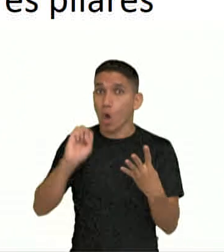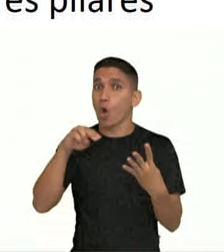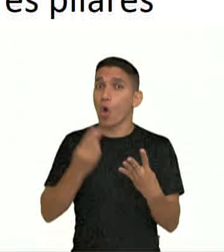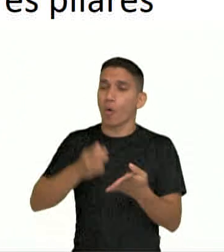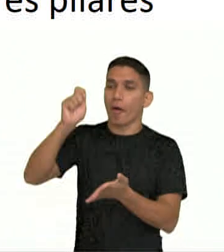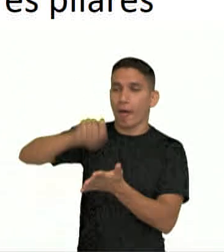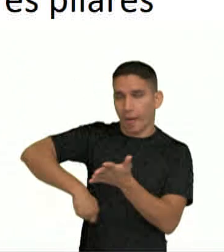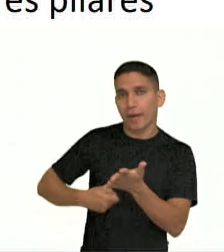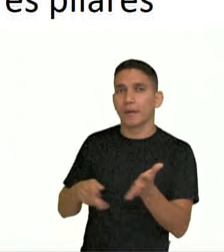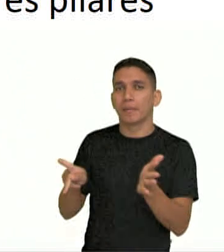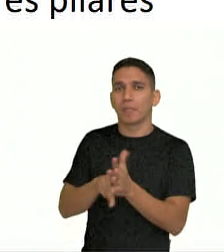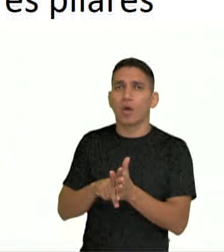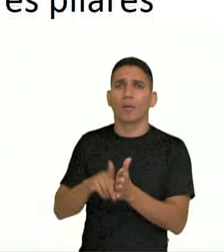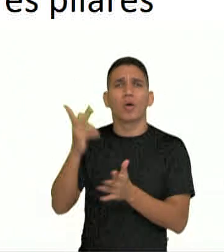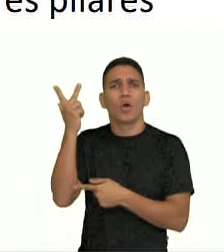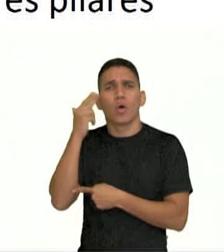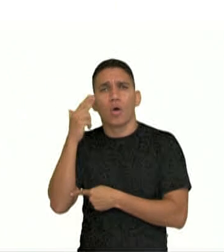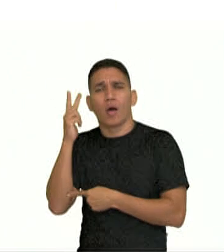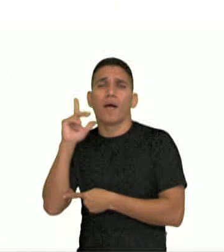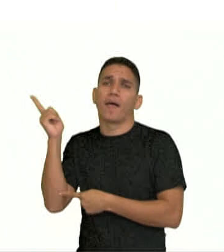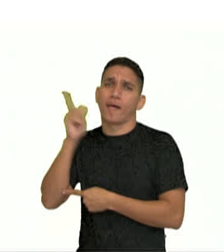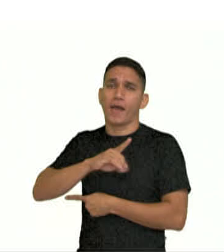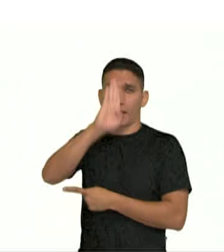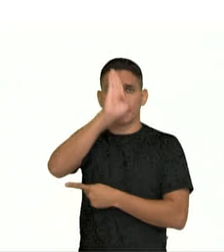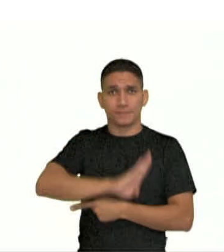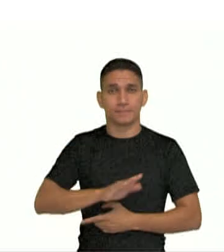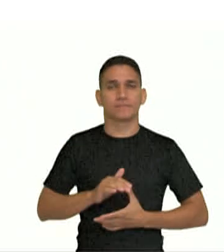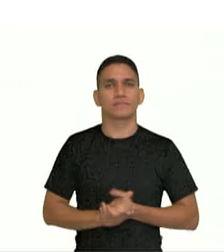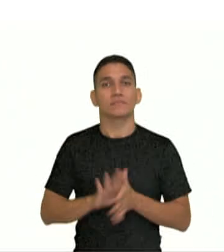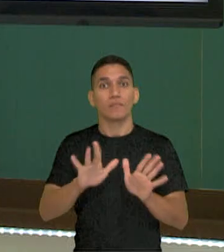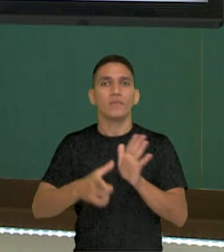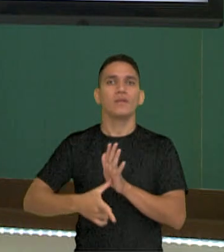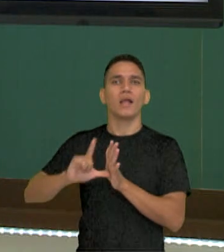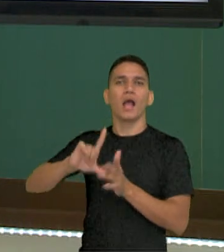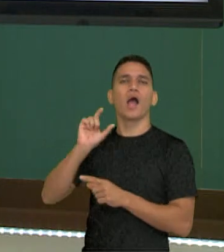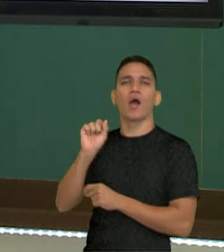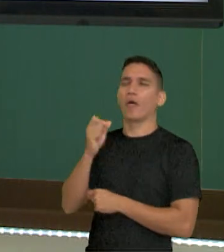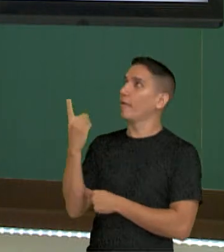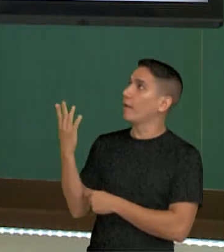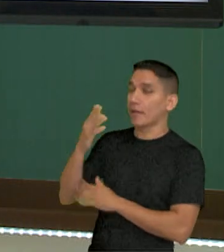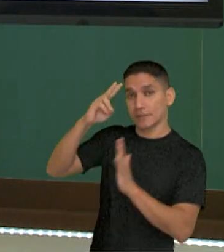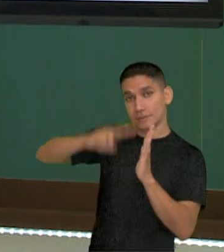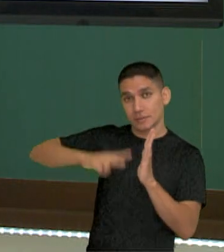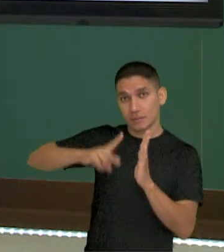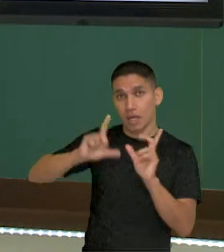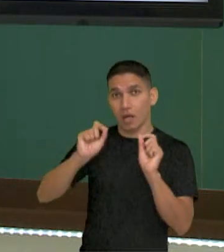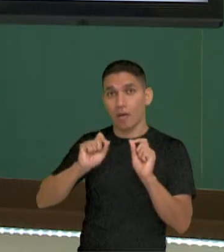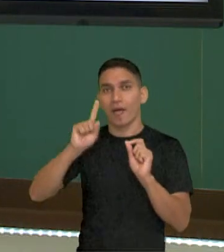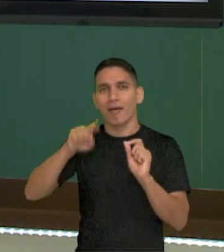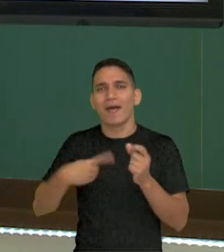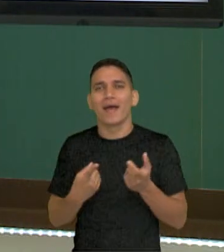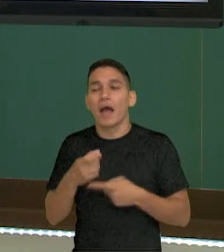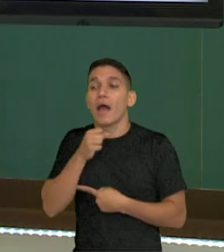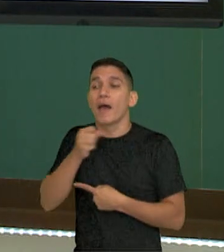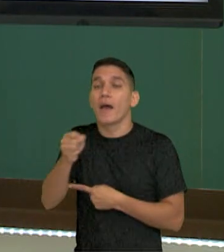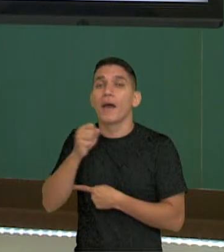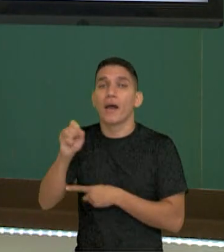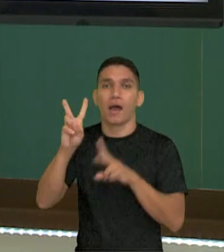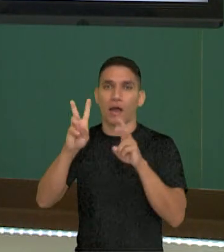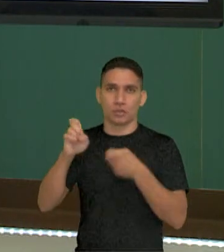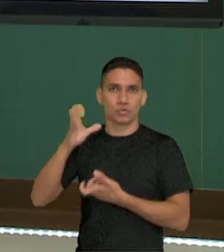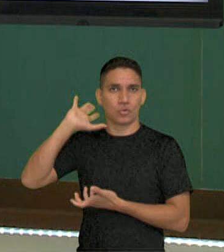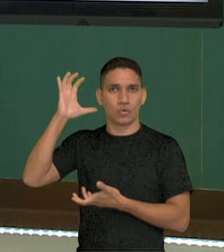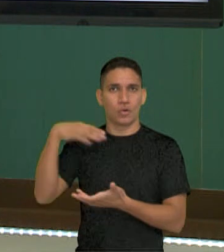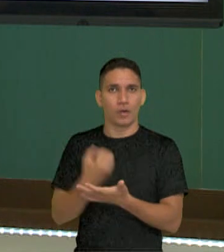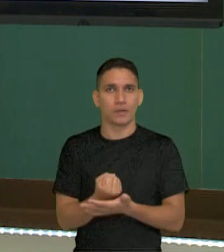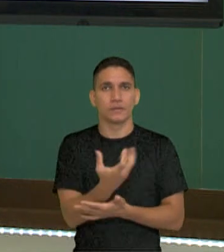geralmente é gratuito. Então, aqui anteriormente, a gente fez a leitura de uma reportagem,